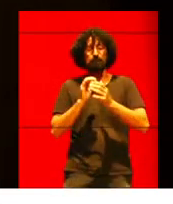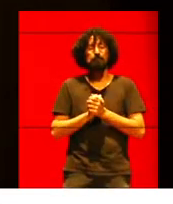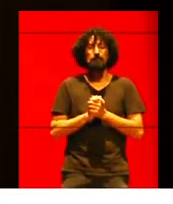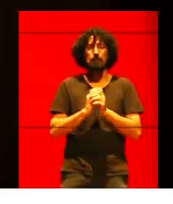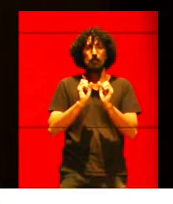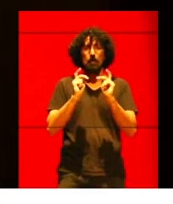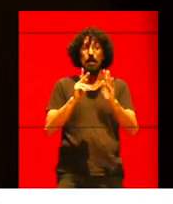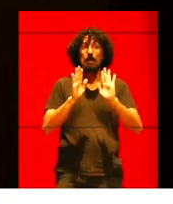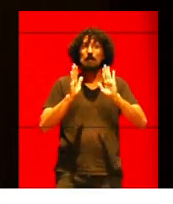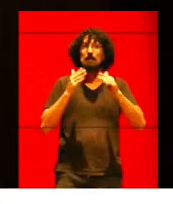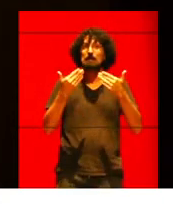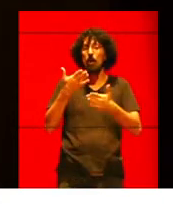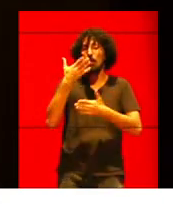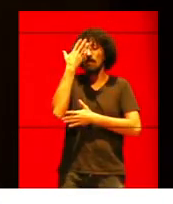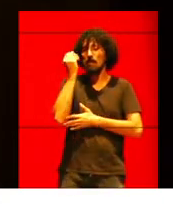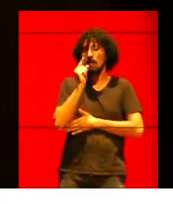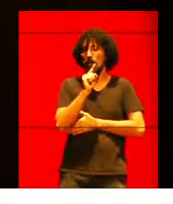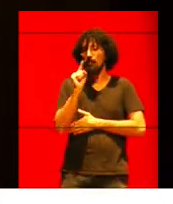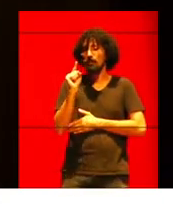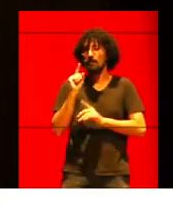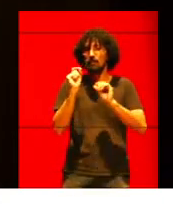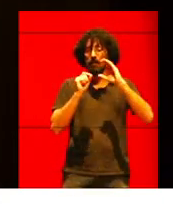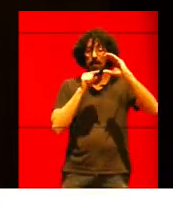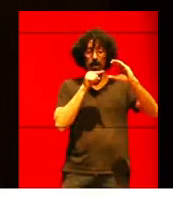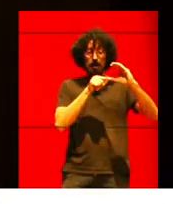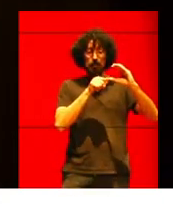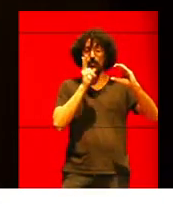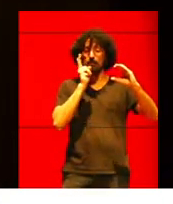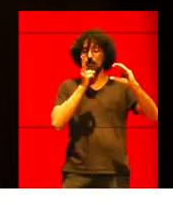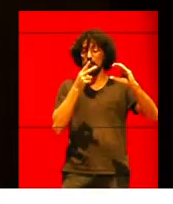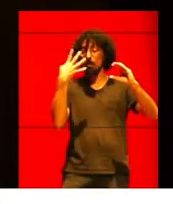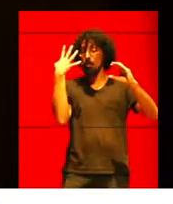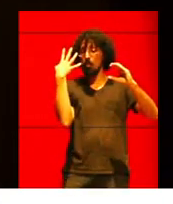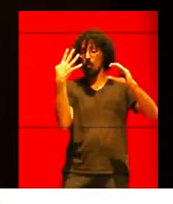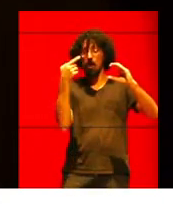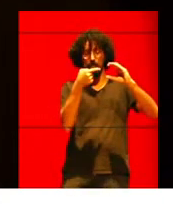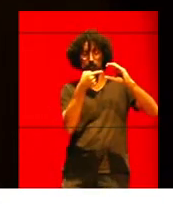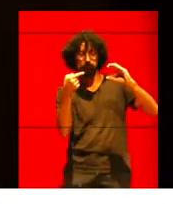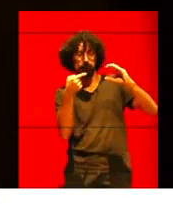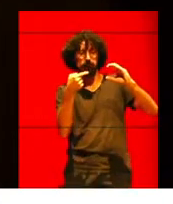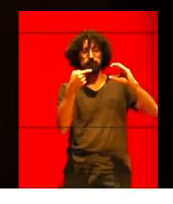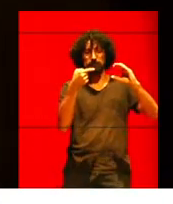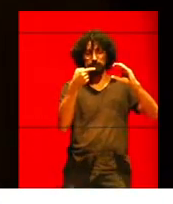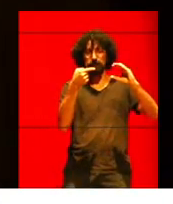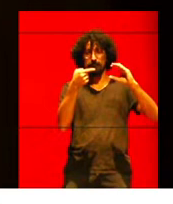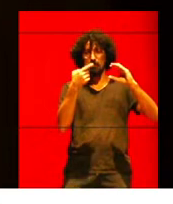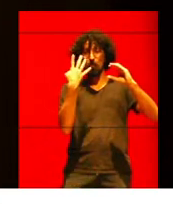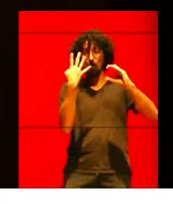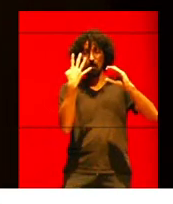Então, não esquece, carbono faz 4 ligações. Pode passar.